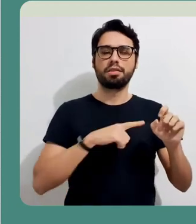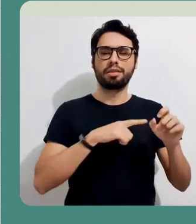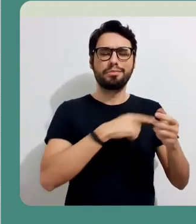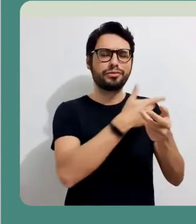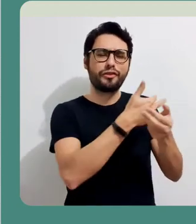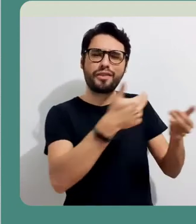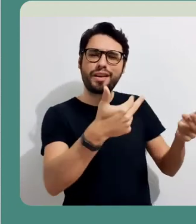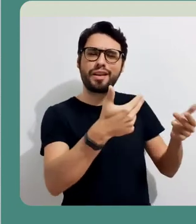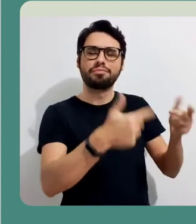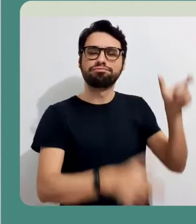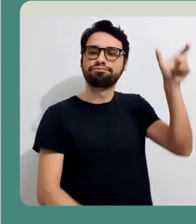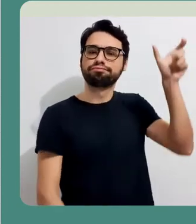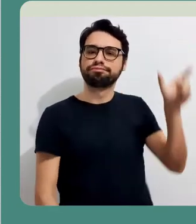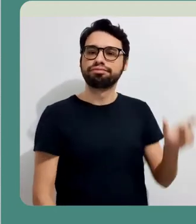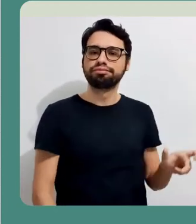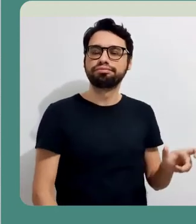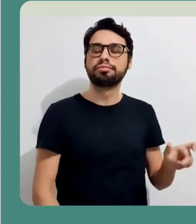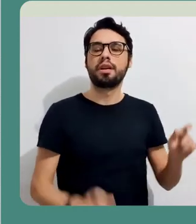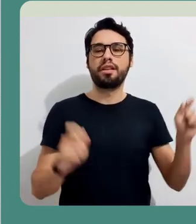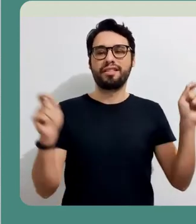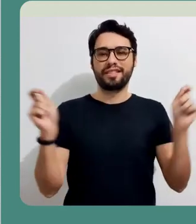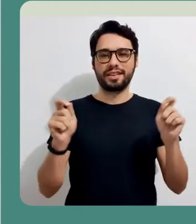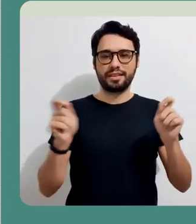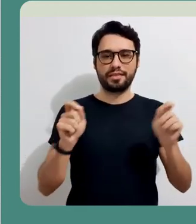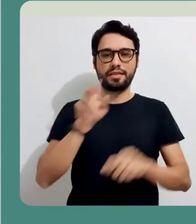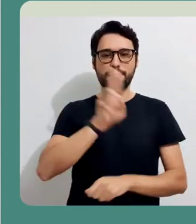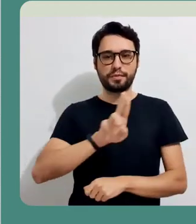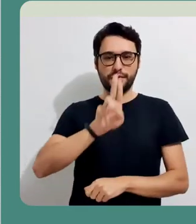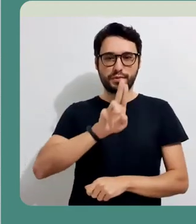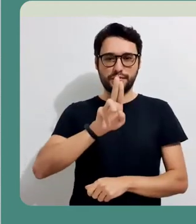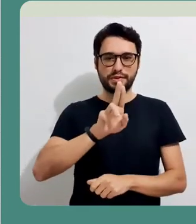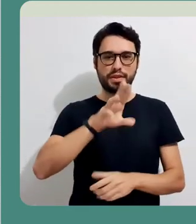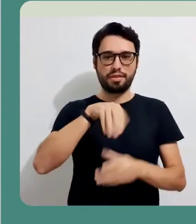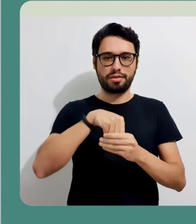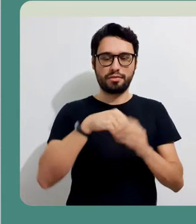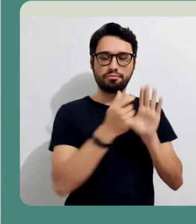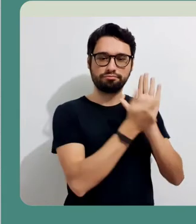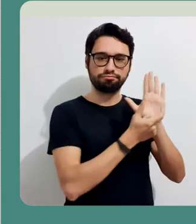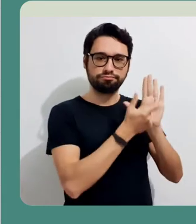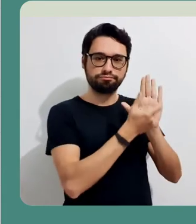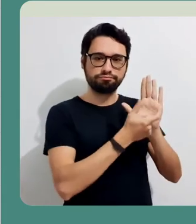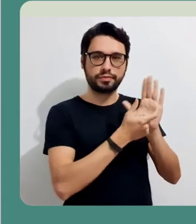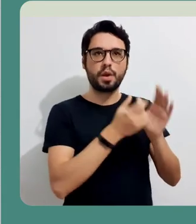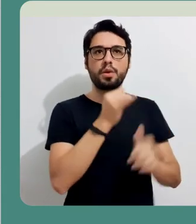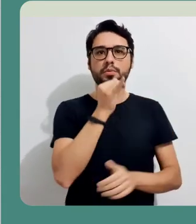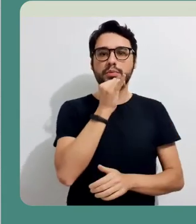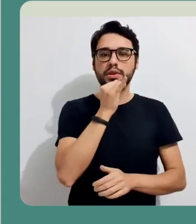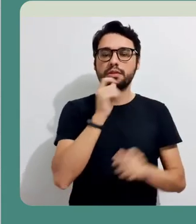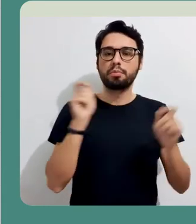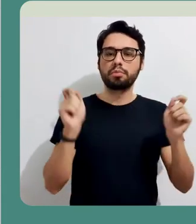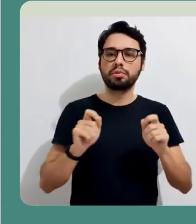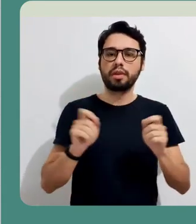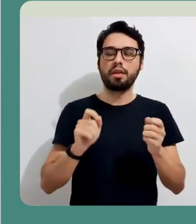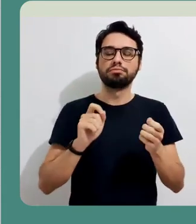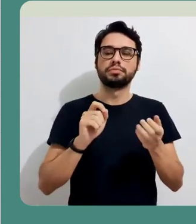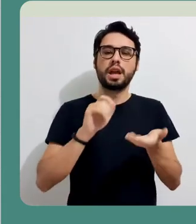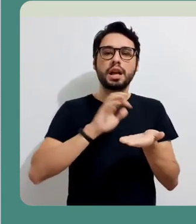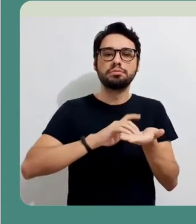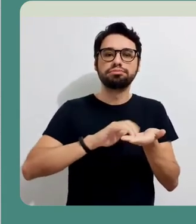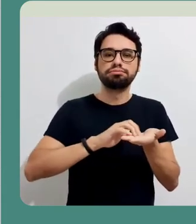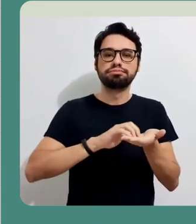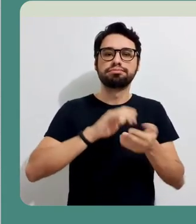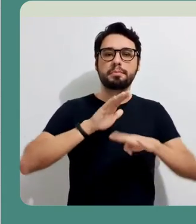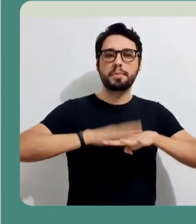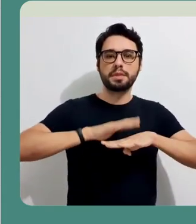nessa opção e a gente consegue enxergar então uma série de ferramentas que podem ser utilizadas junto a ele então eu